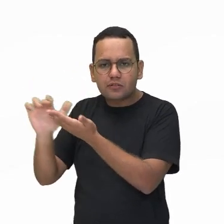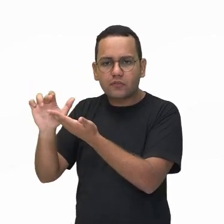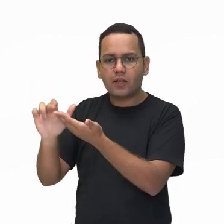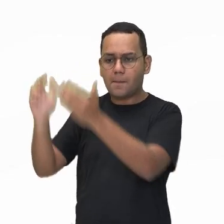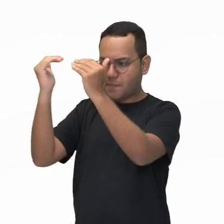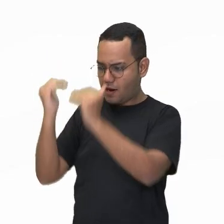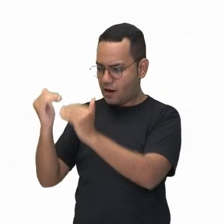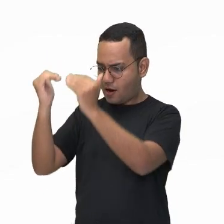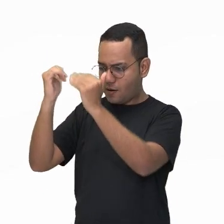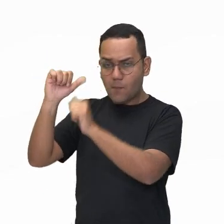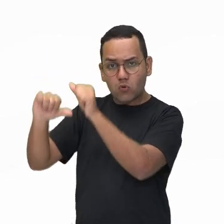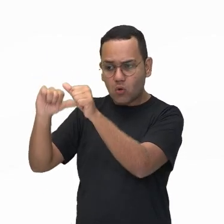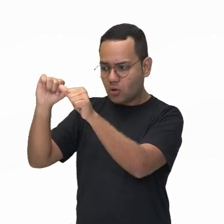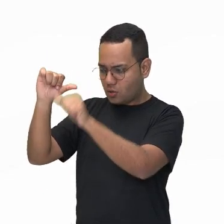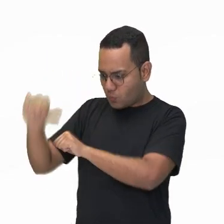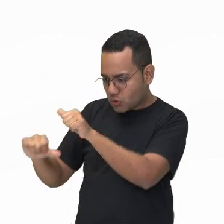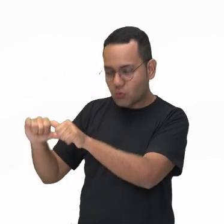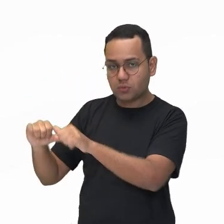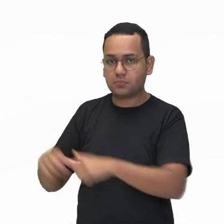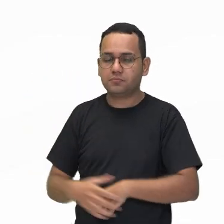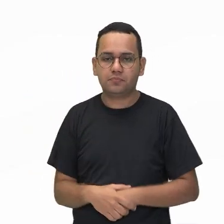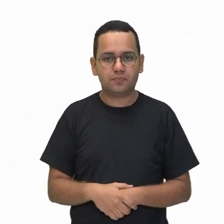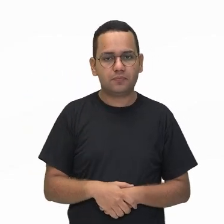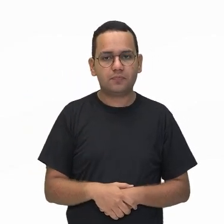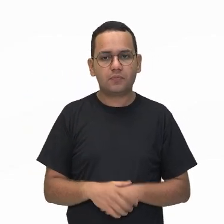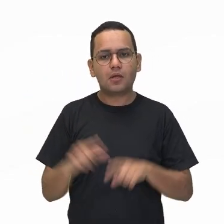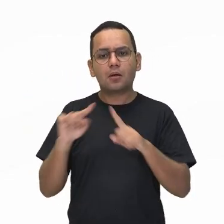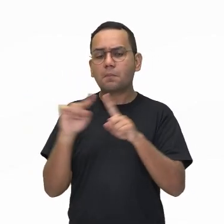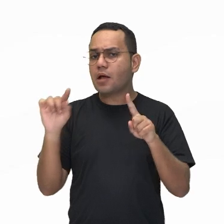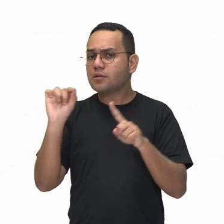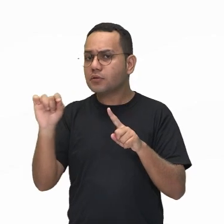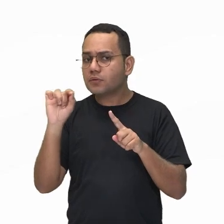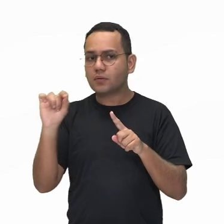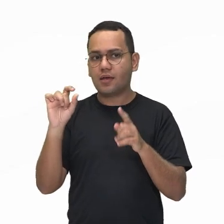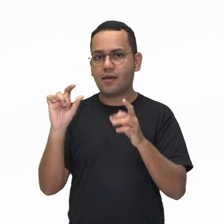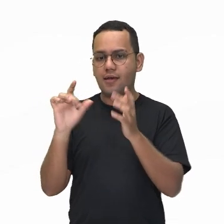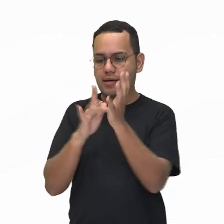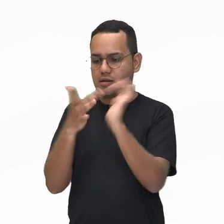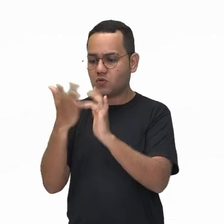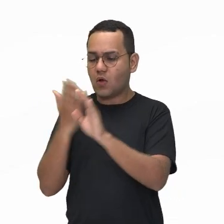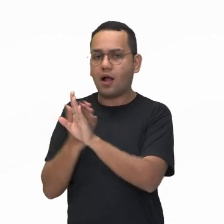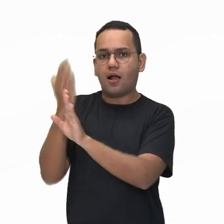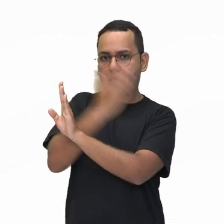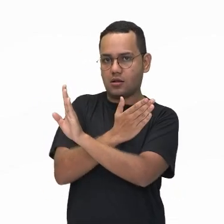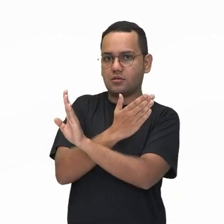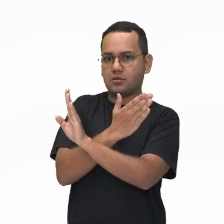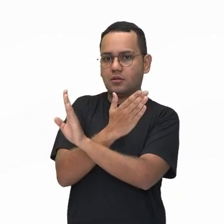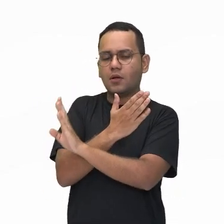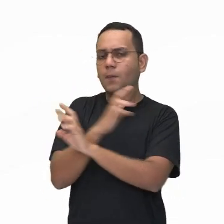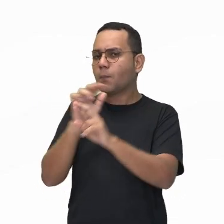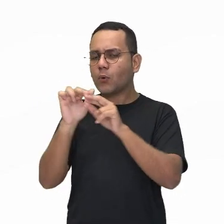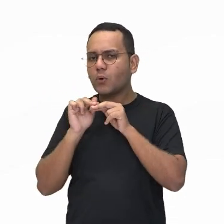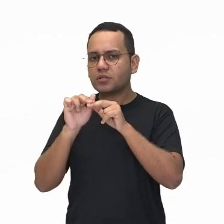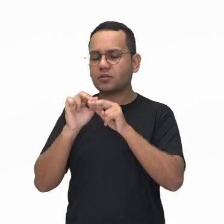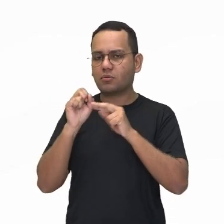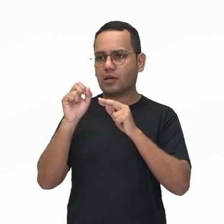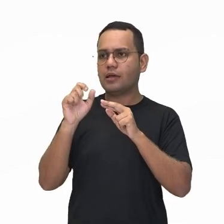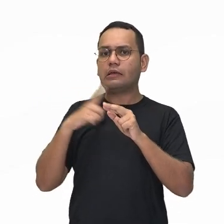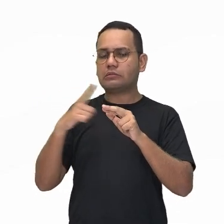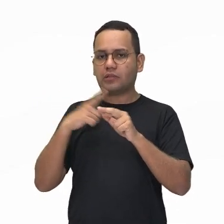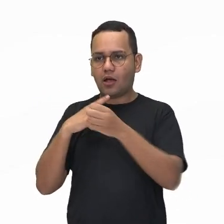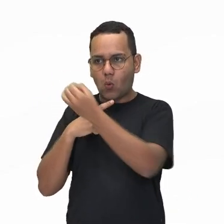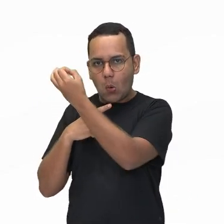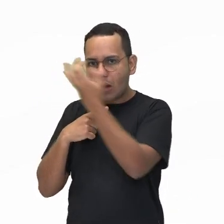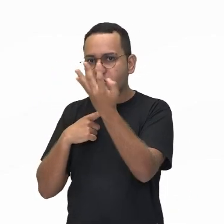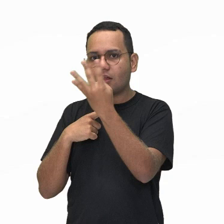de Cristo. Então, por isso que as datas elas vêm decrescendo, tá? Ao longo de